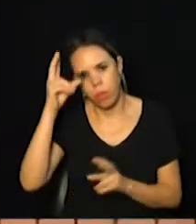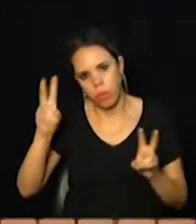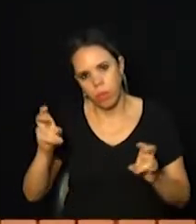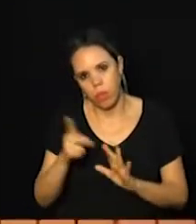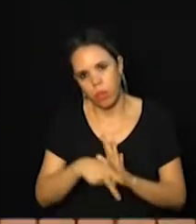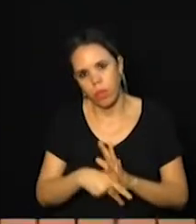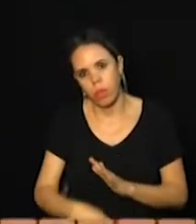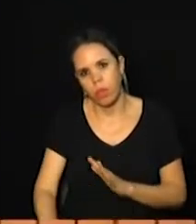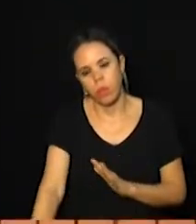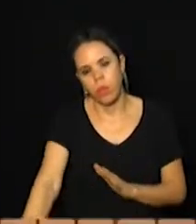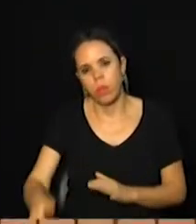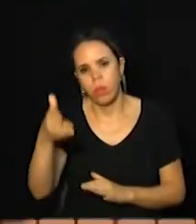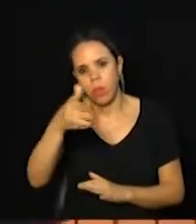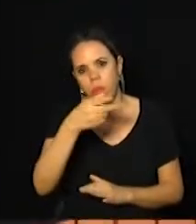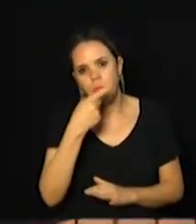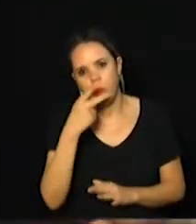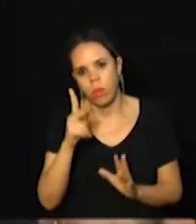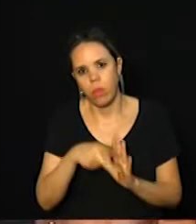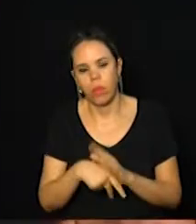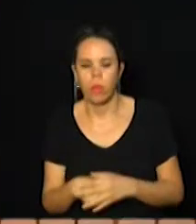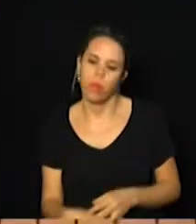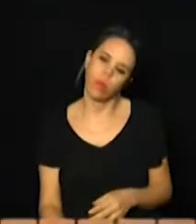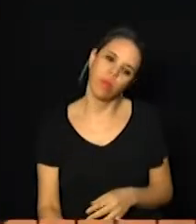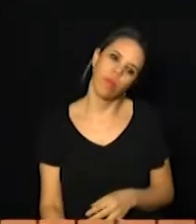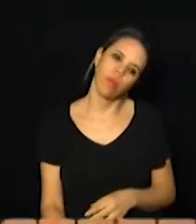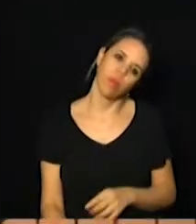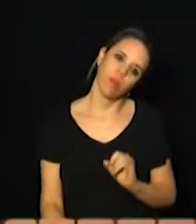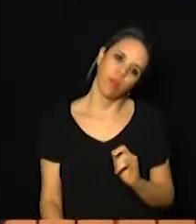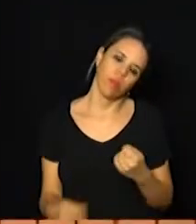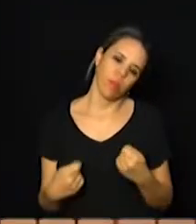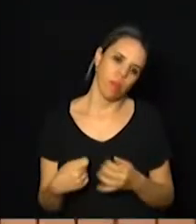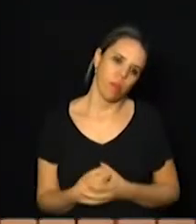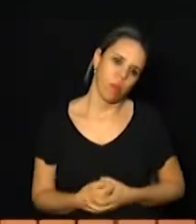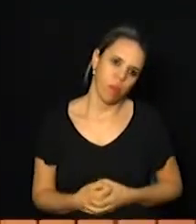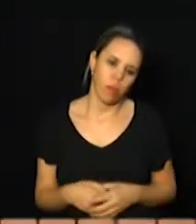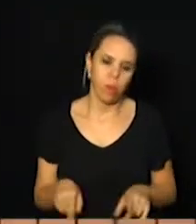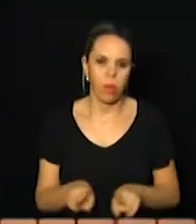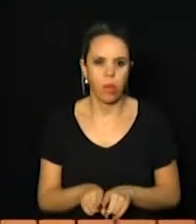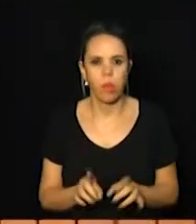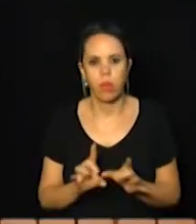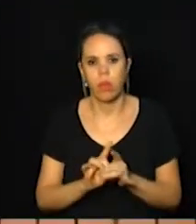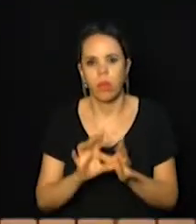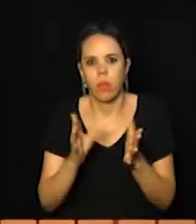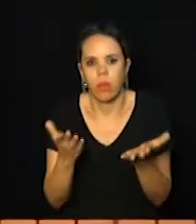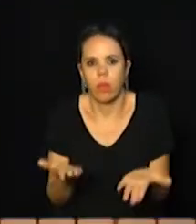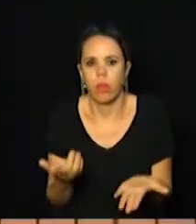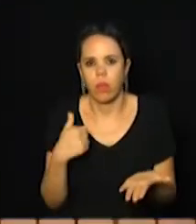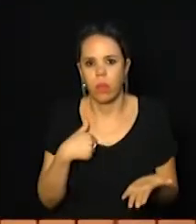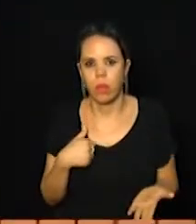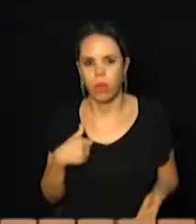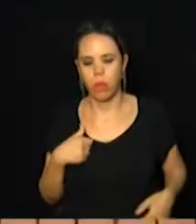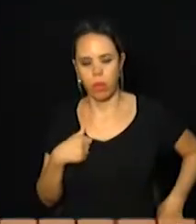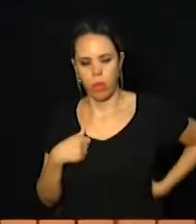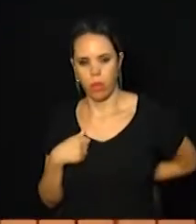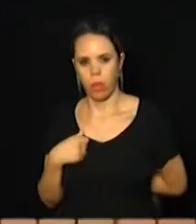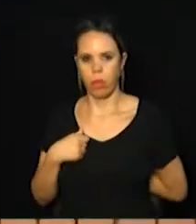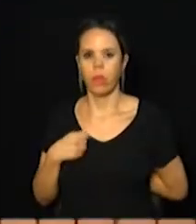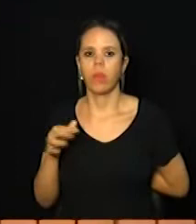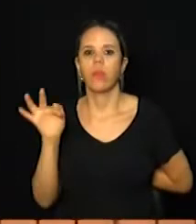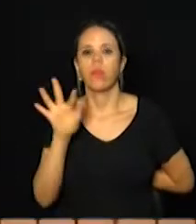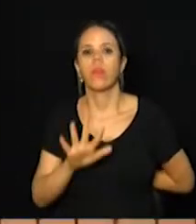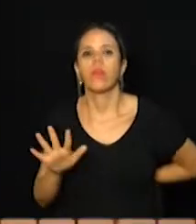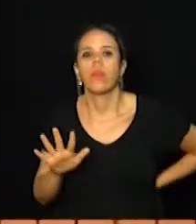sobre esse projeto que aonde eu vou e falo sobre esse projeto e se precisar também eu estou à disposição eu ahas a